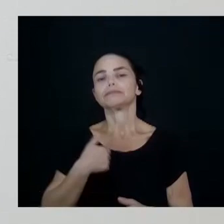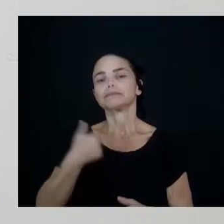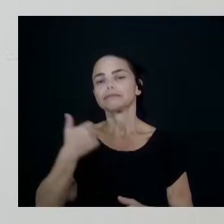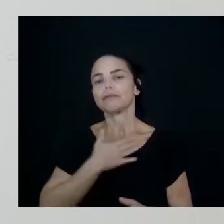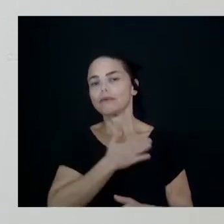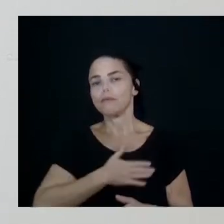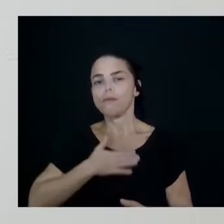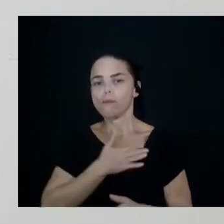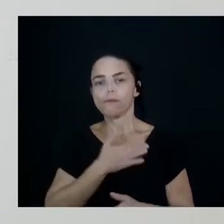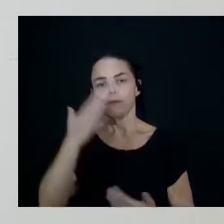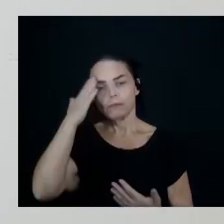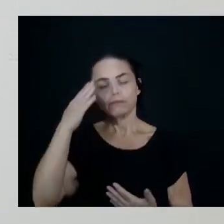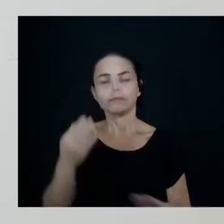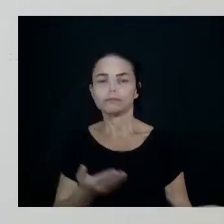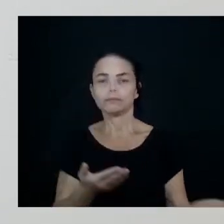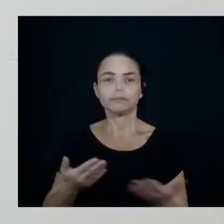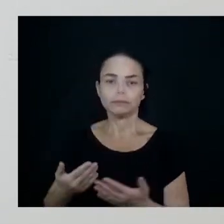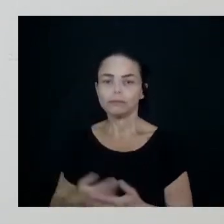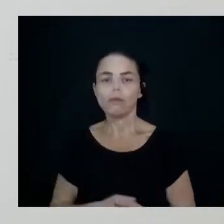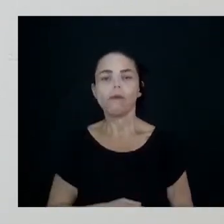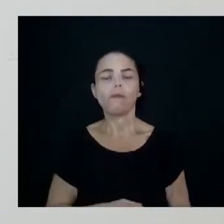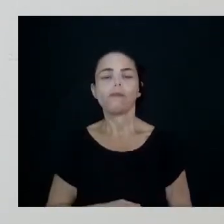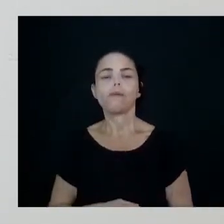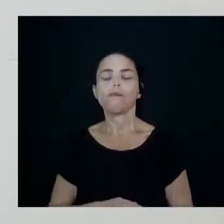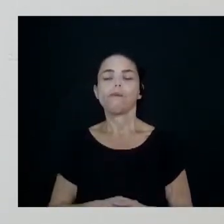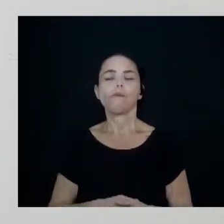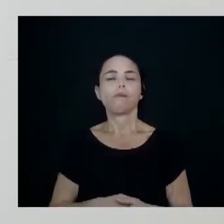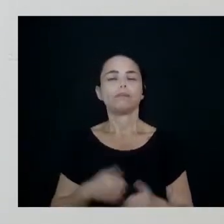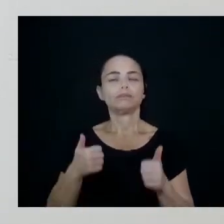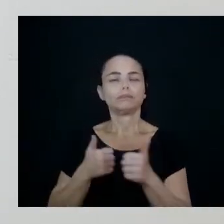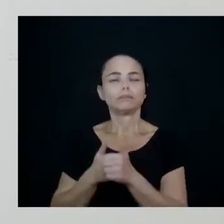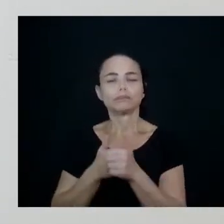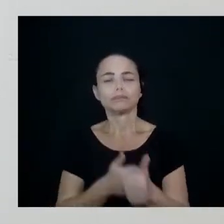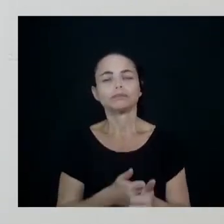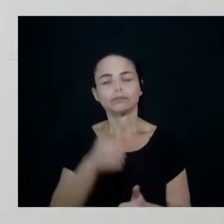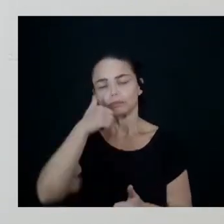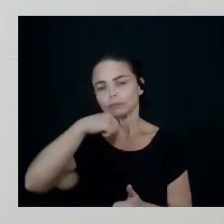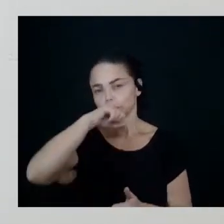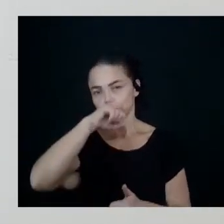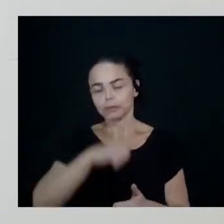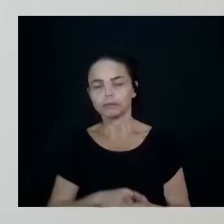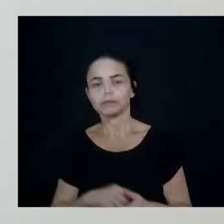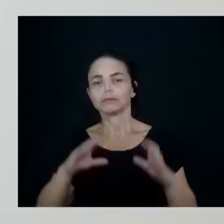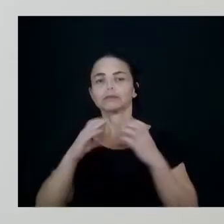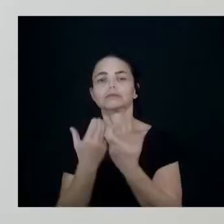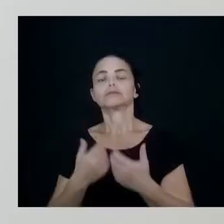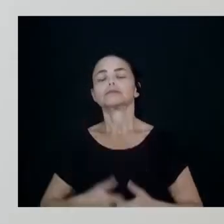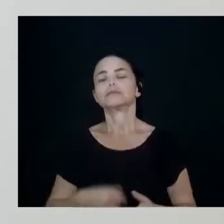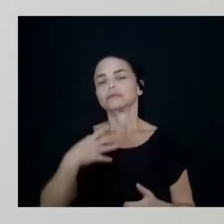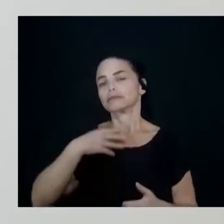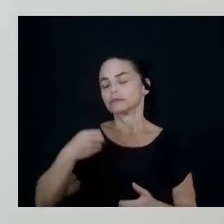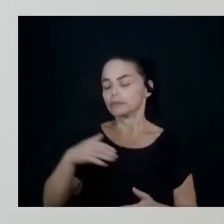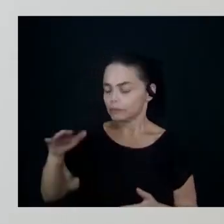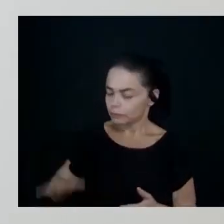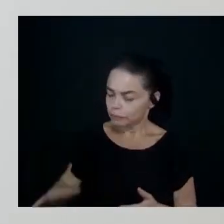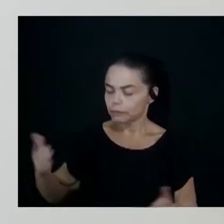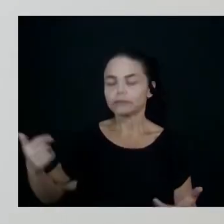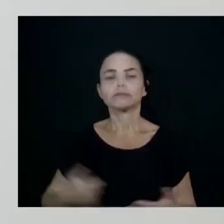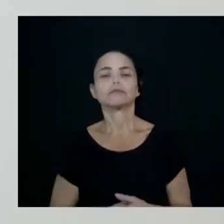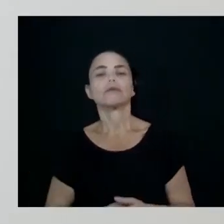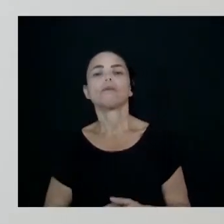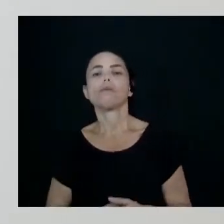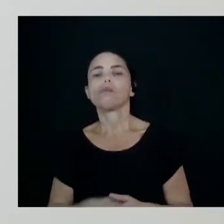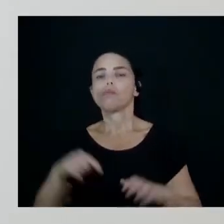convite. Bom, a comunidade de mães surgiu desde que meu filho era pequeno. Como você disse, né? A maioria dos empreendimentos maternos